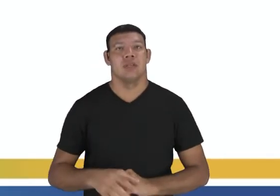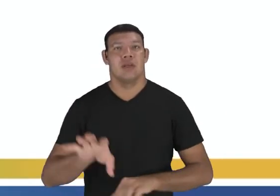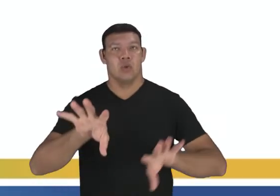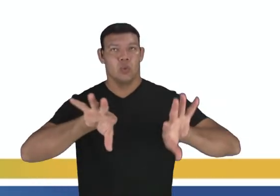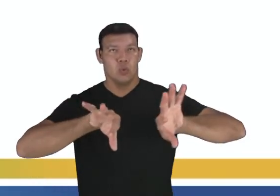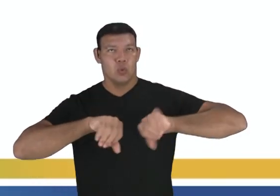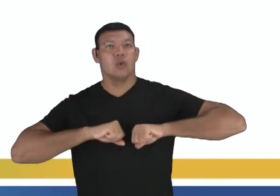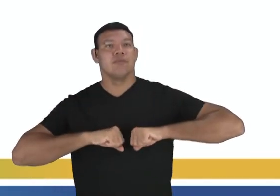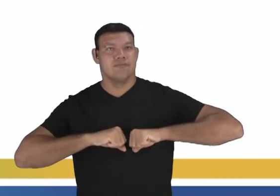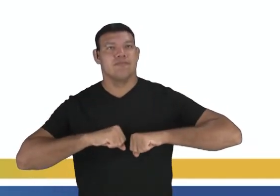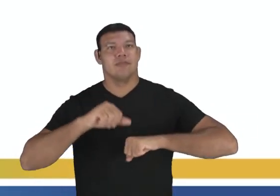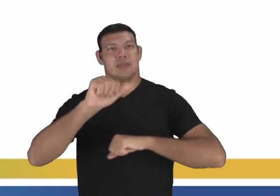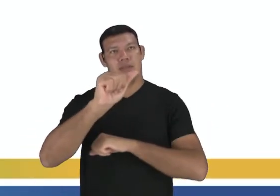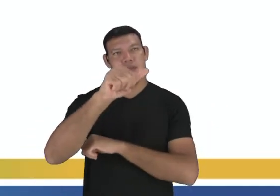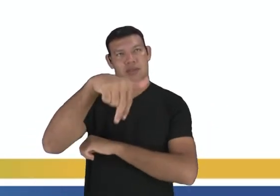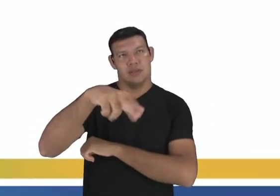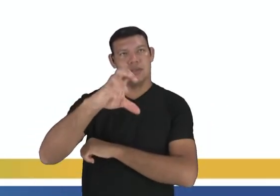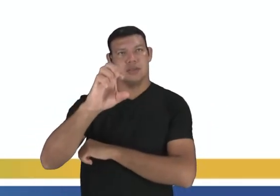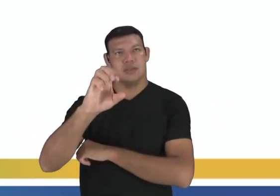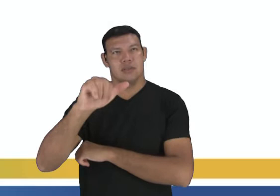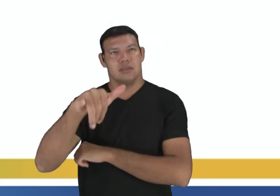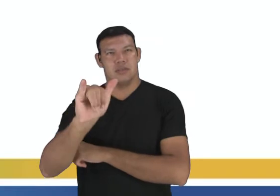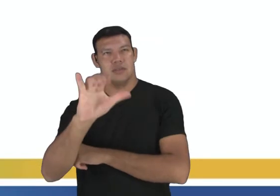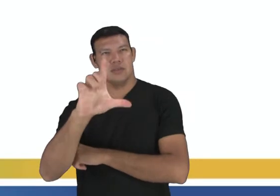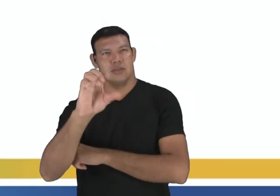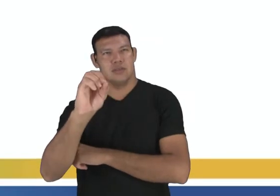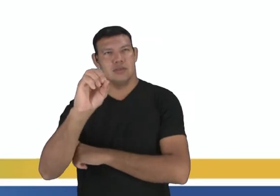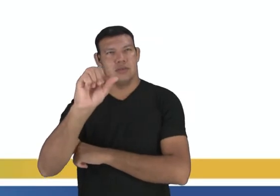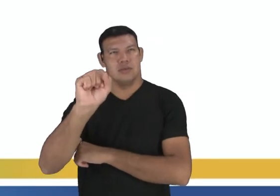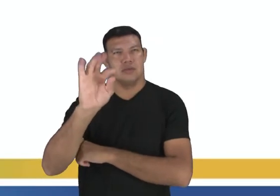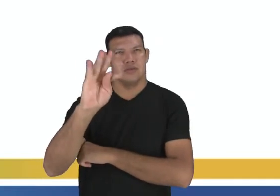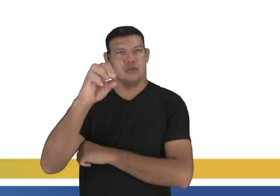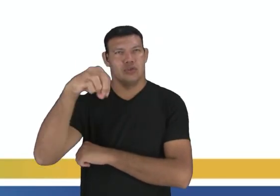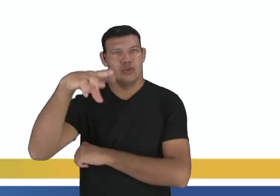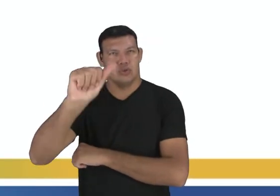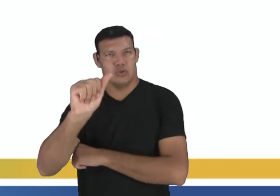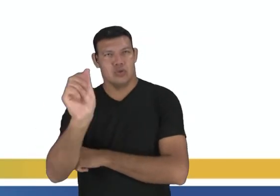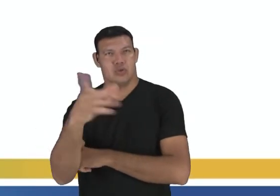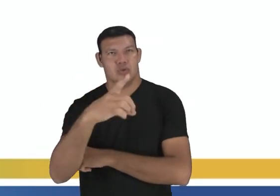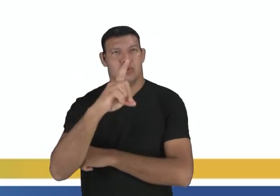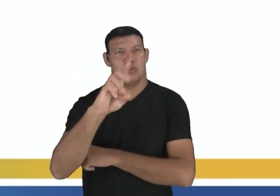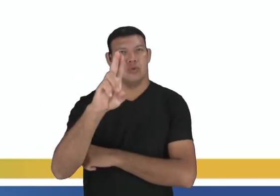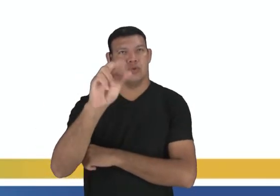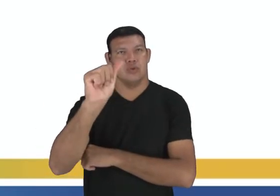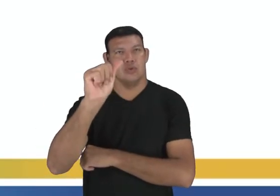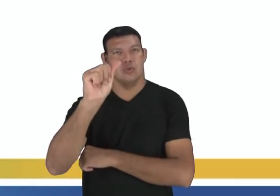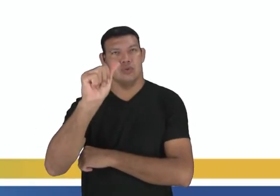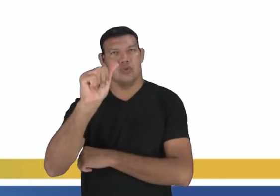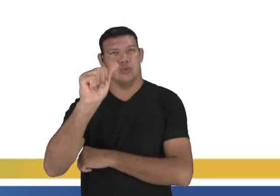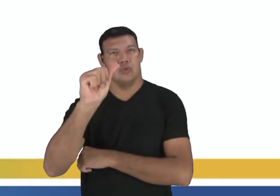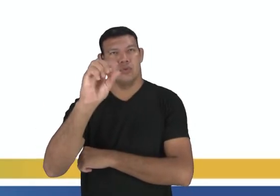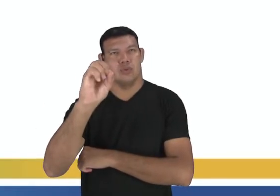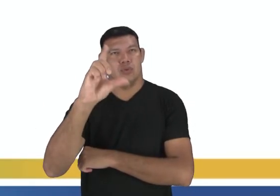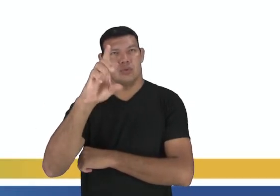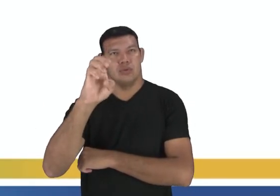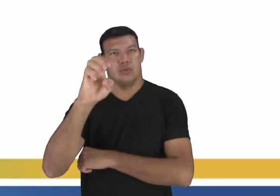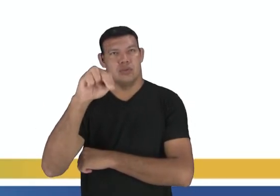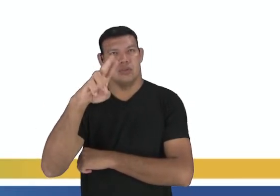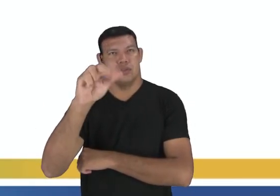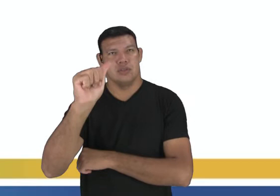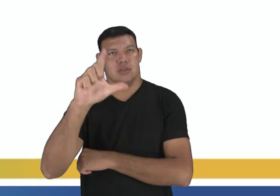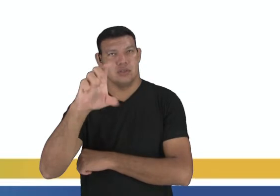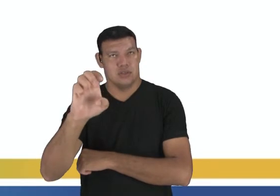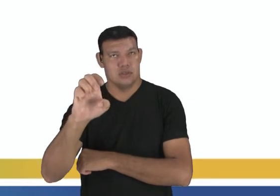nome científico dos dois parasitas que podem causar a ancilostomíase. A pessoa, ao andar descalço em solo contaminado